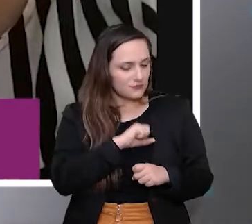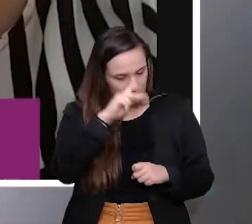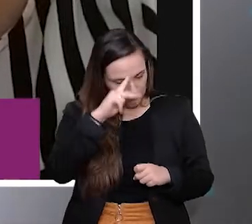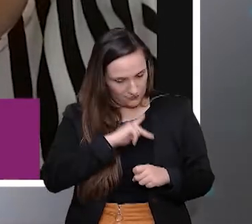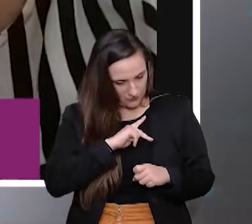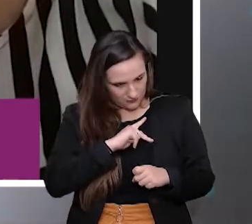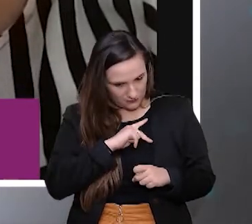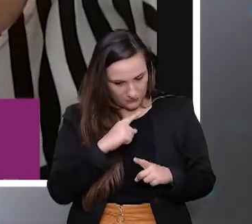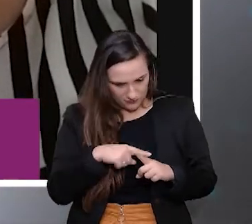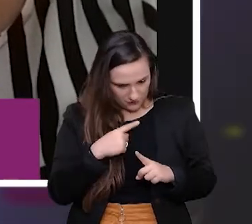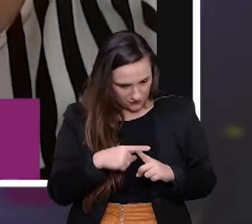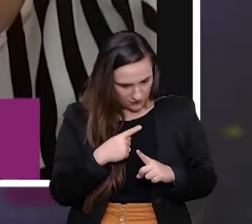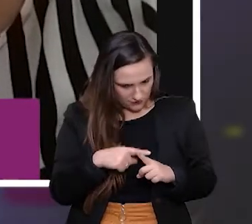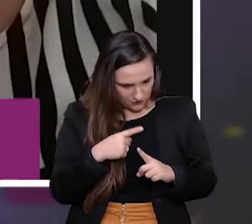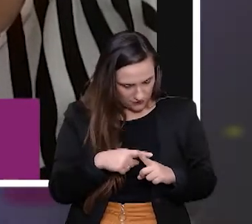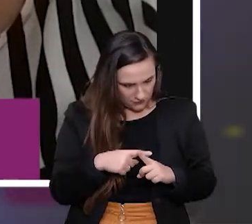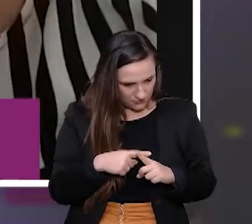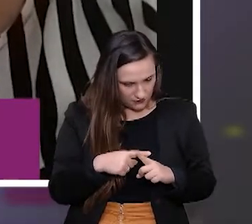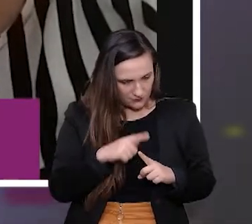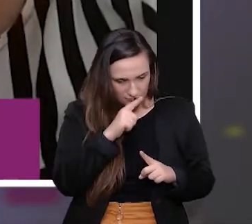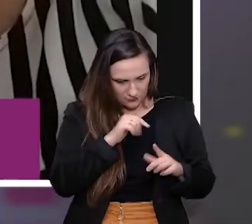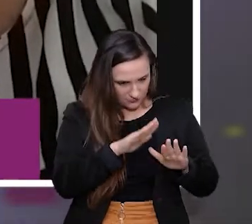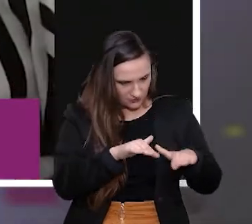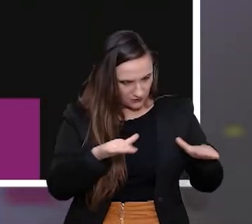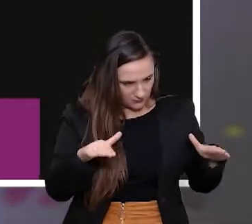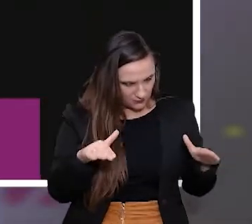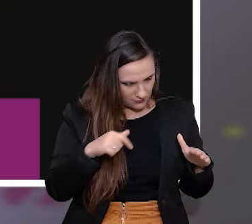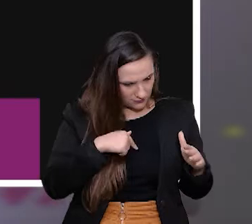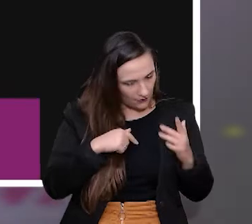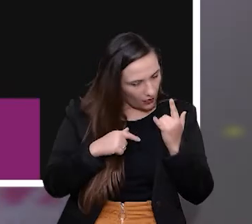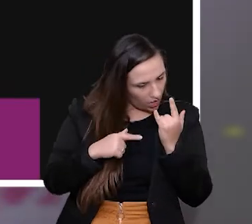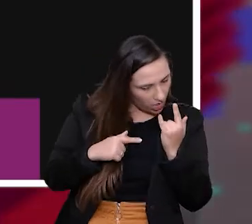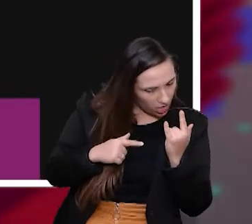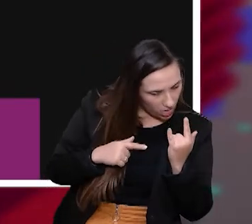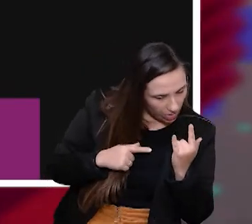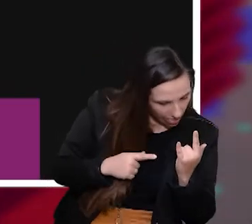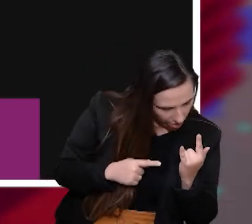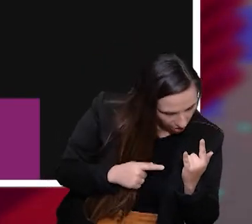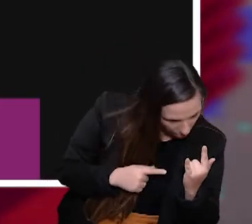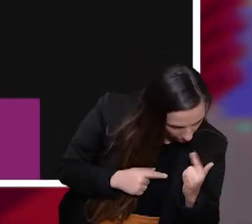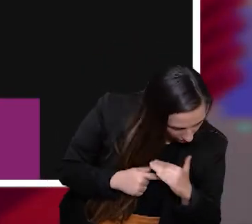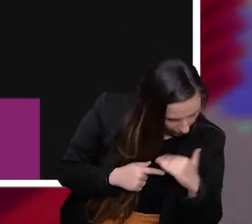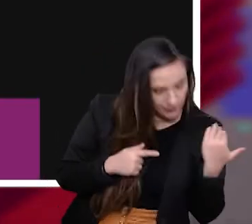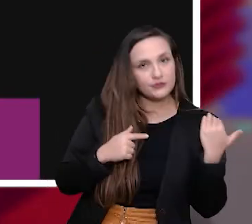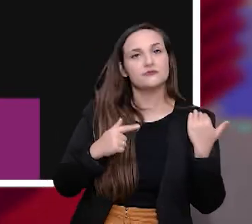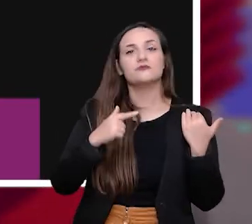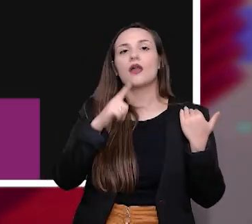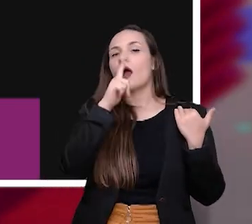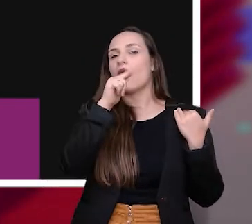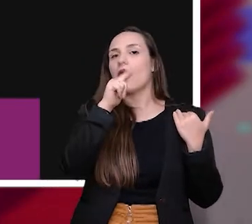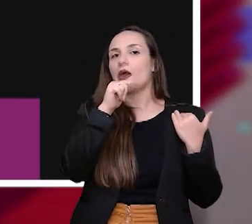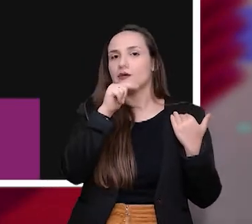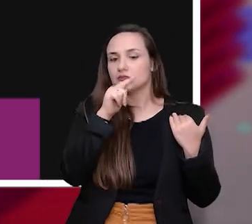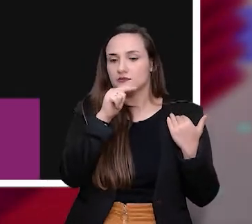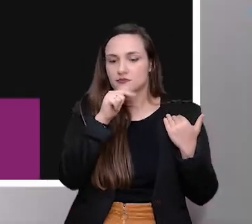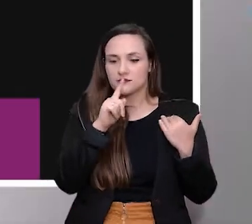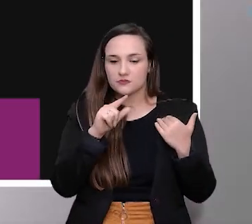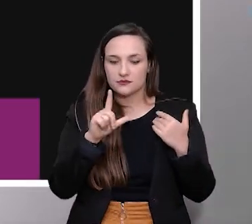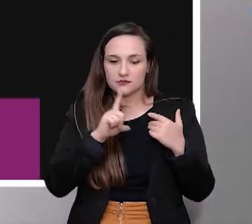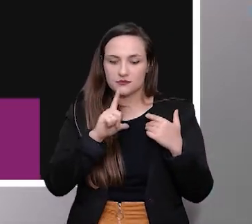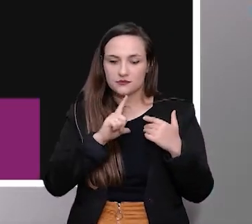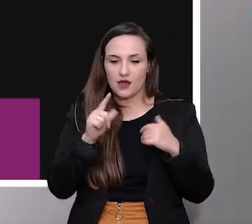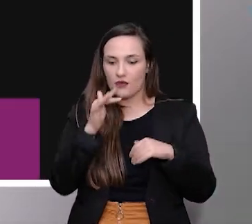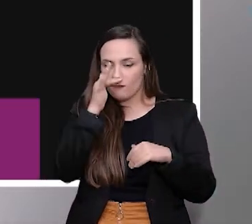de se afogar no lago de tanto admirar a própria imagem, né? E ali nasceu uma flor que seria o narciso, a flor que a gente conhece